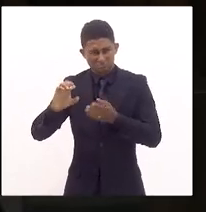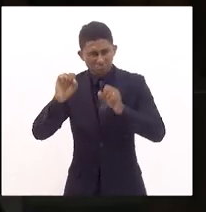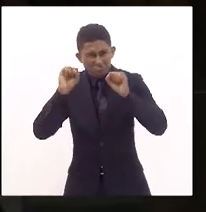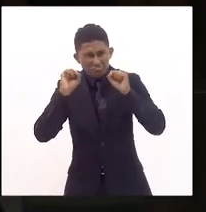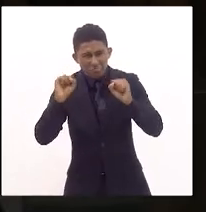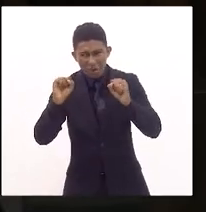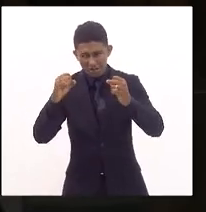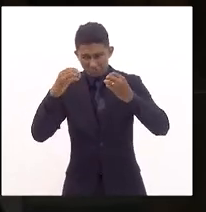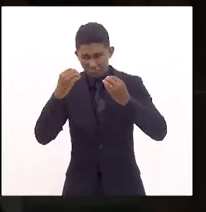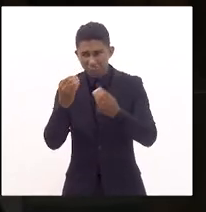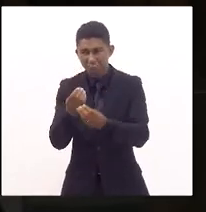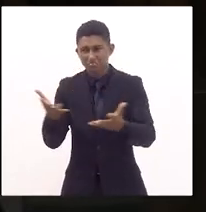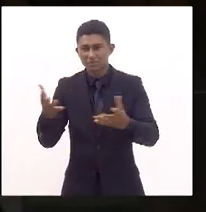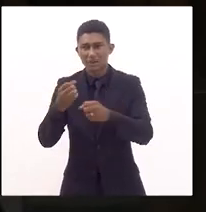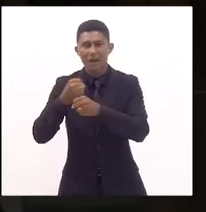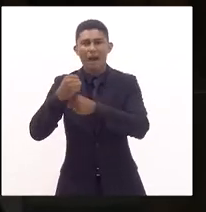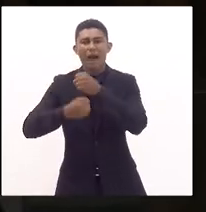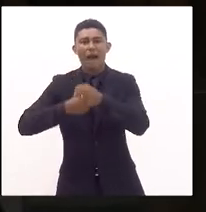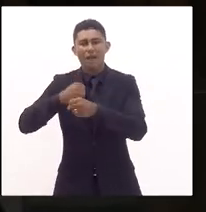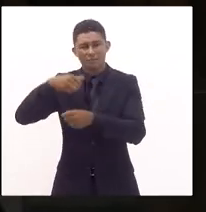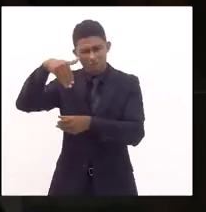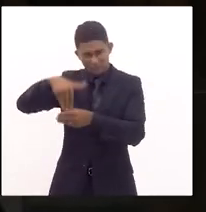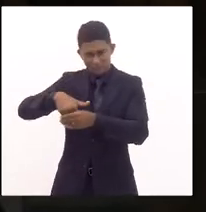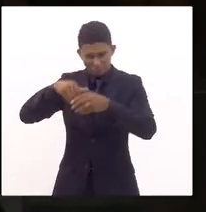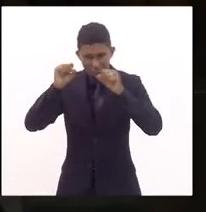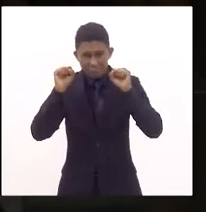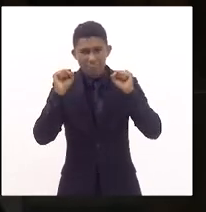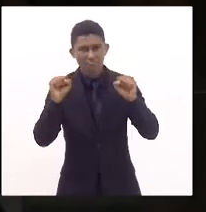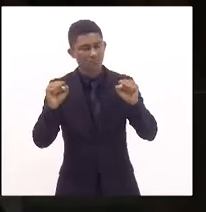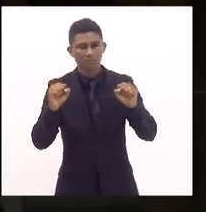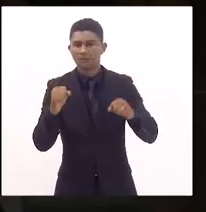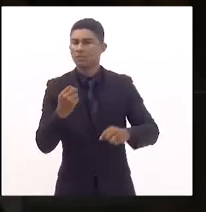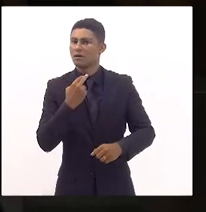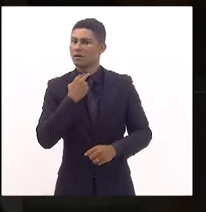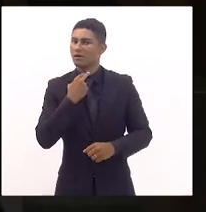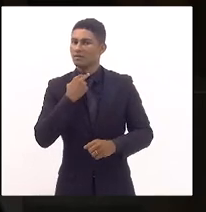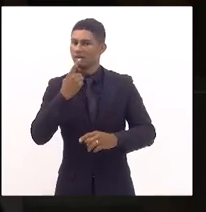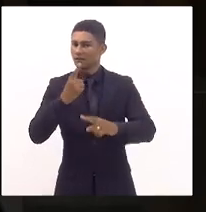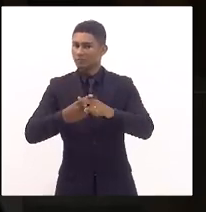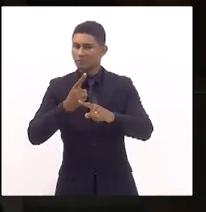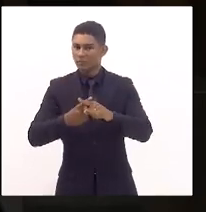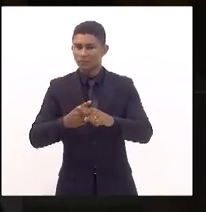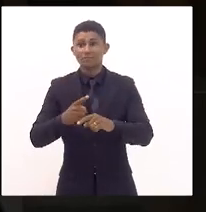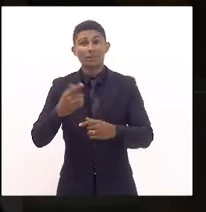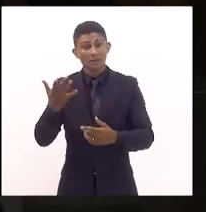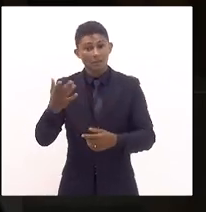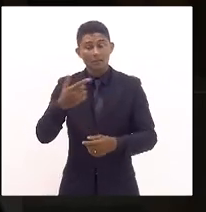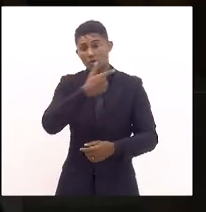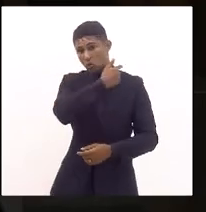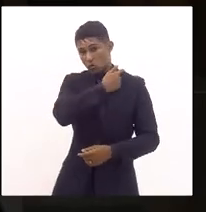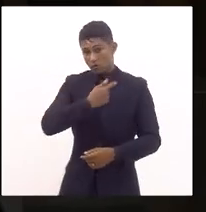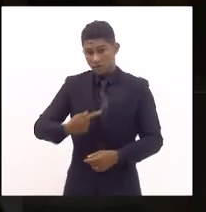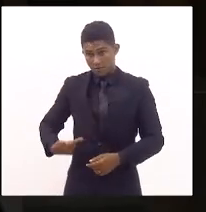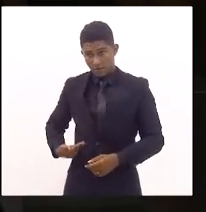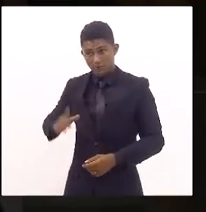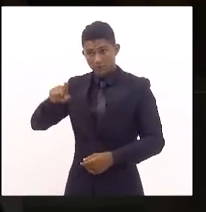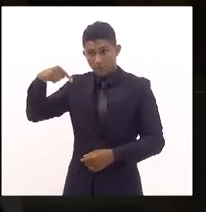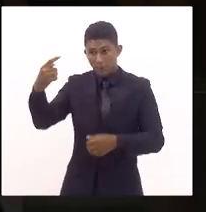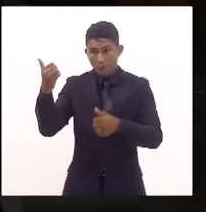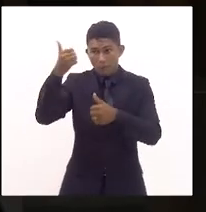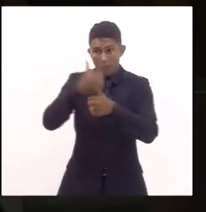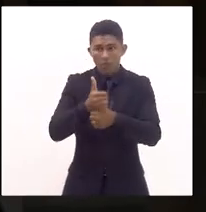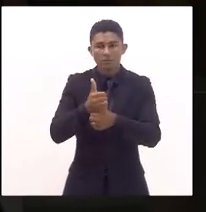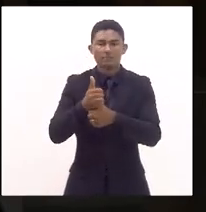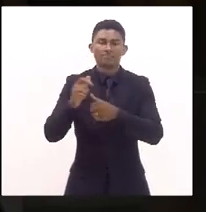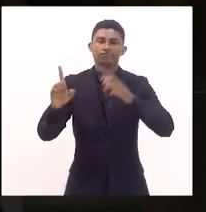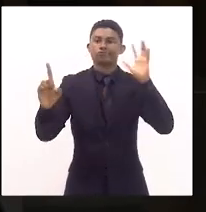em ano eleitoral, porque você está afetando o governo que entra, a